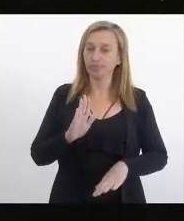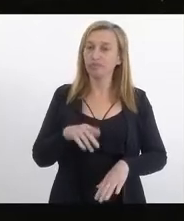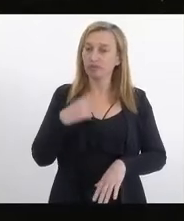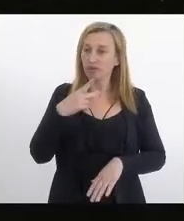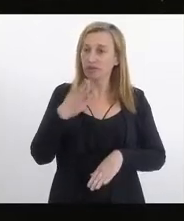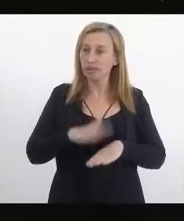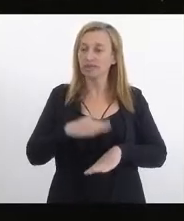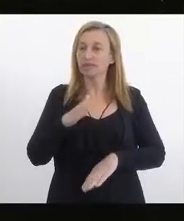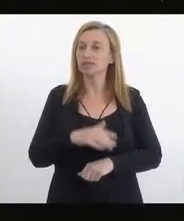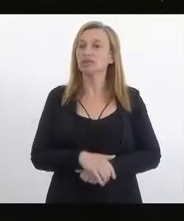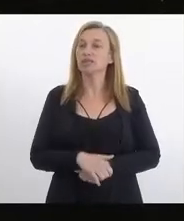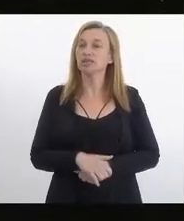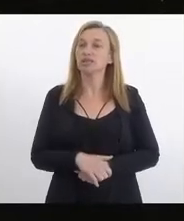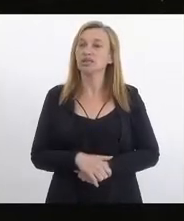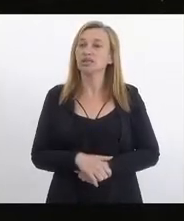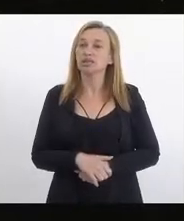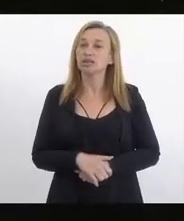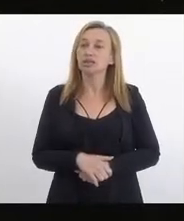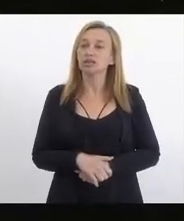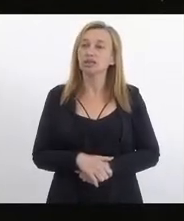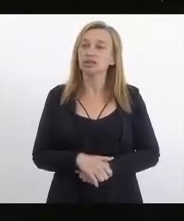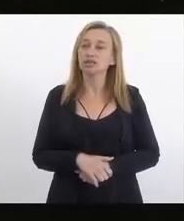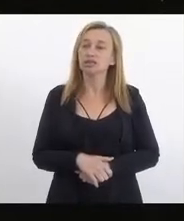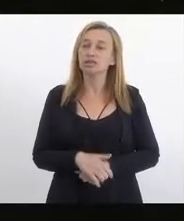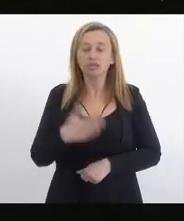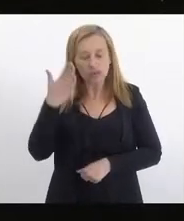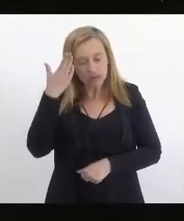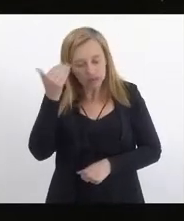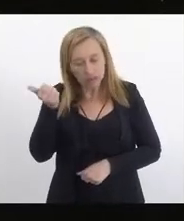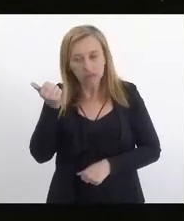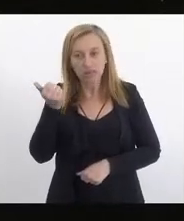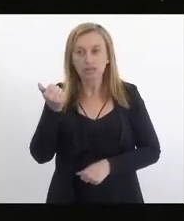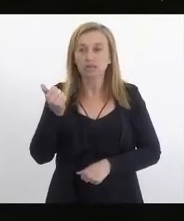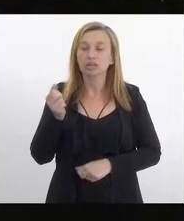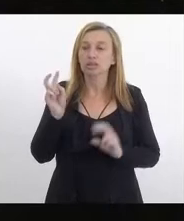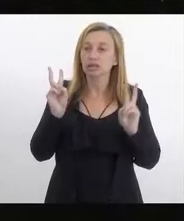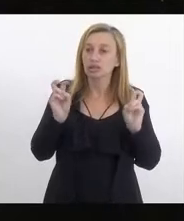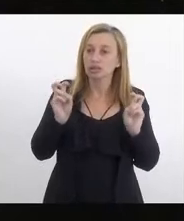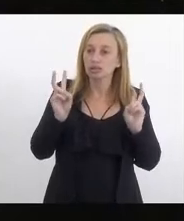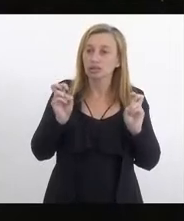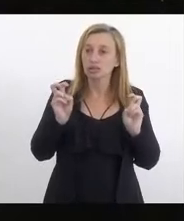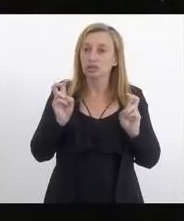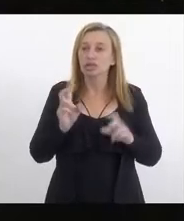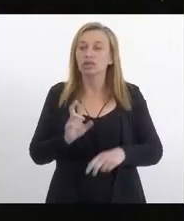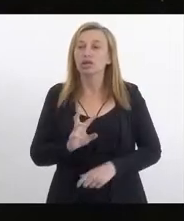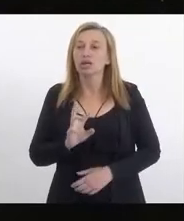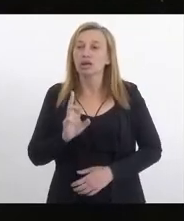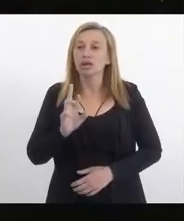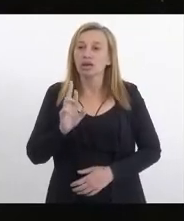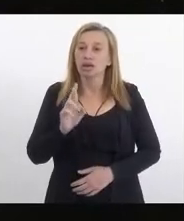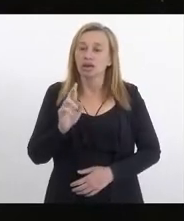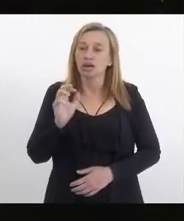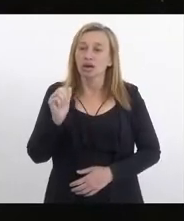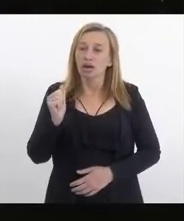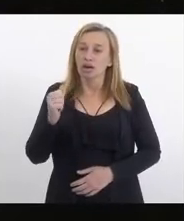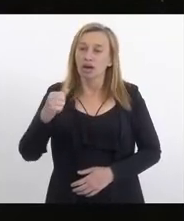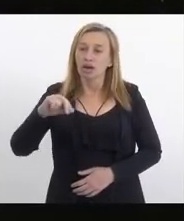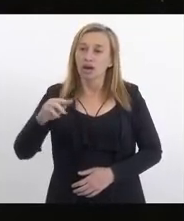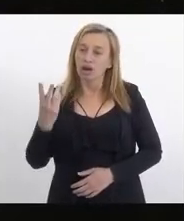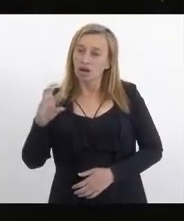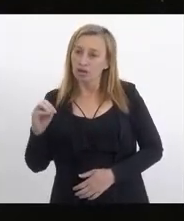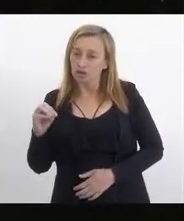gente. Eu sei que essa questão do rancho já vem